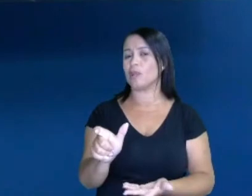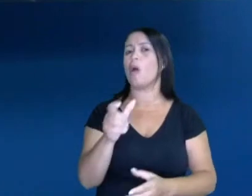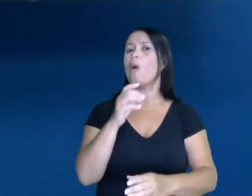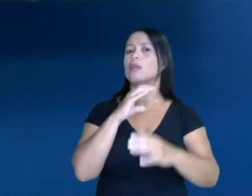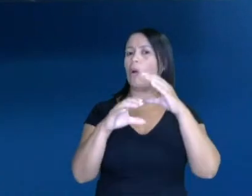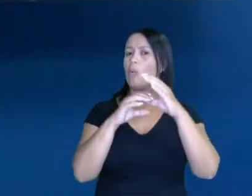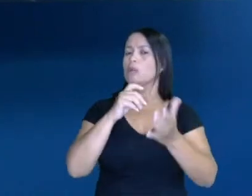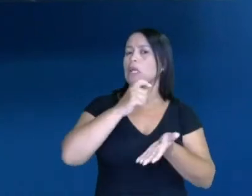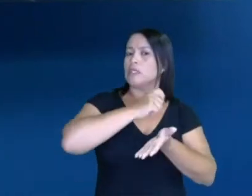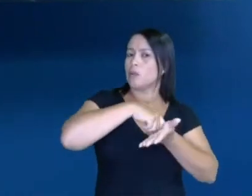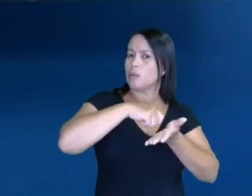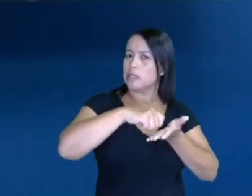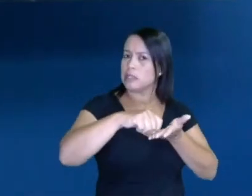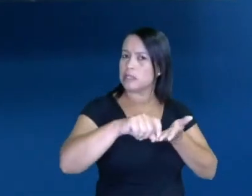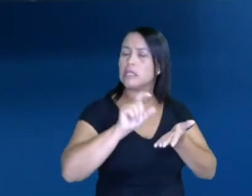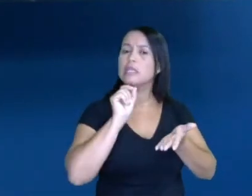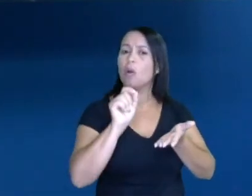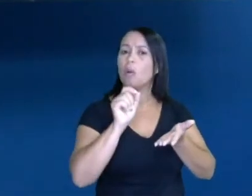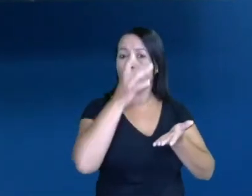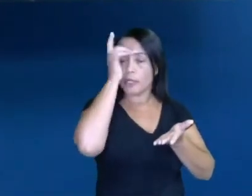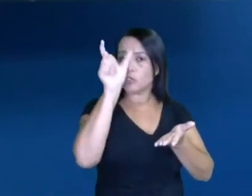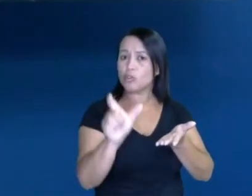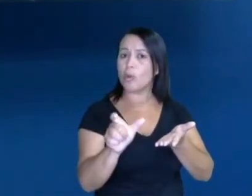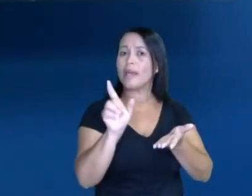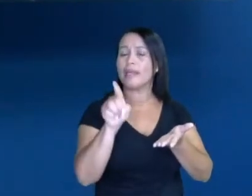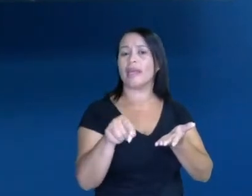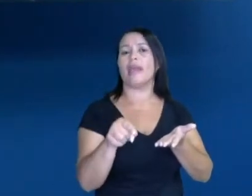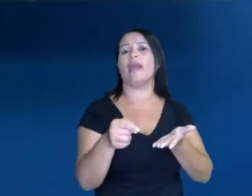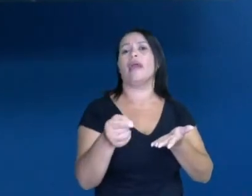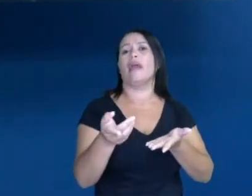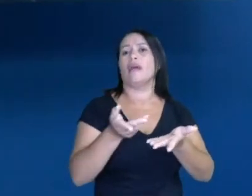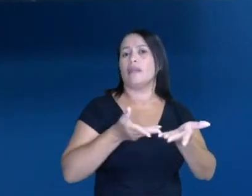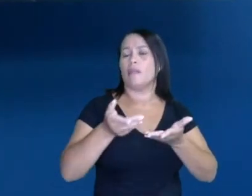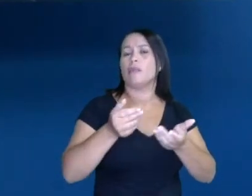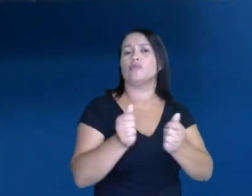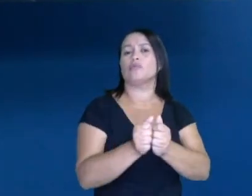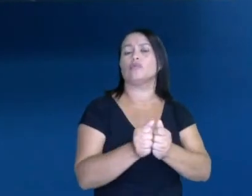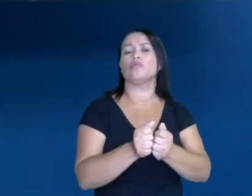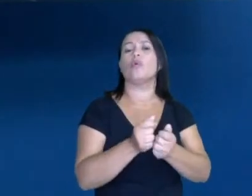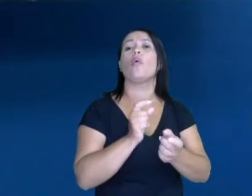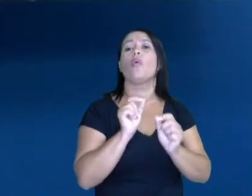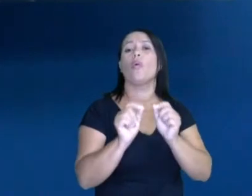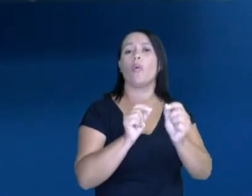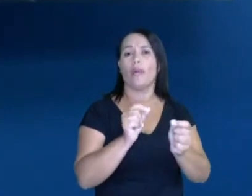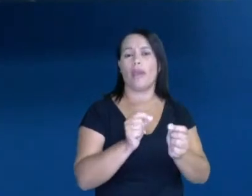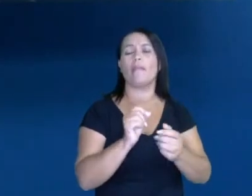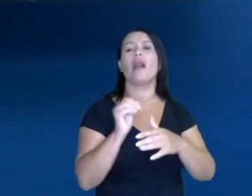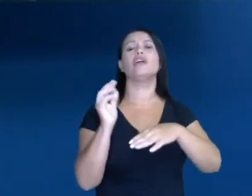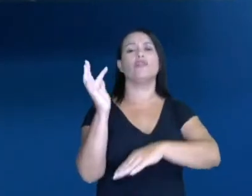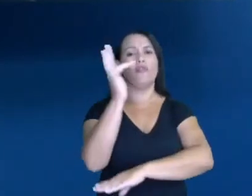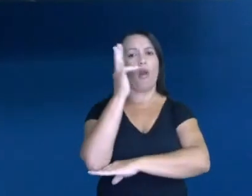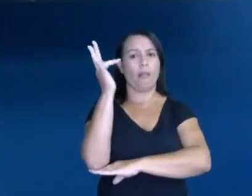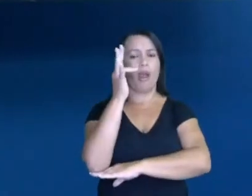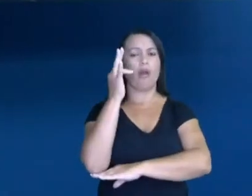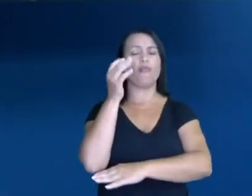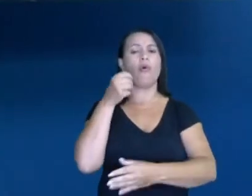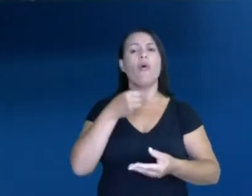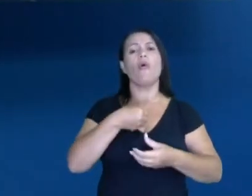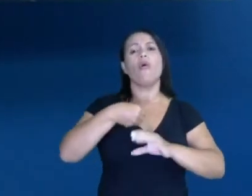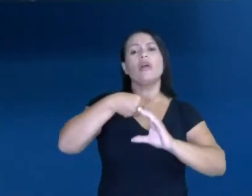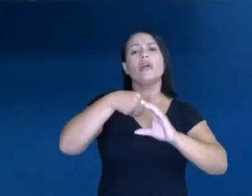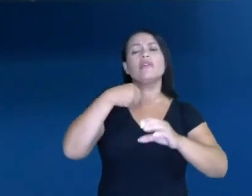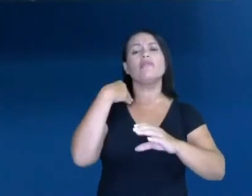comunicação escrita, ela tende a ser mais formal. Vou enviar um documento para meu chefe. Essa